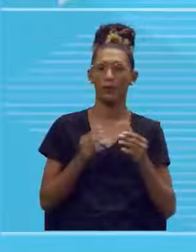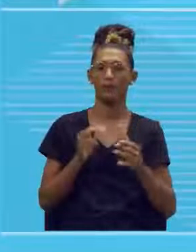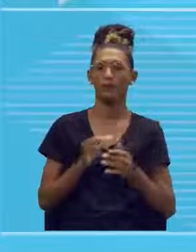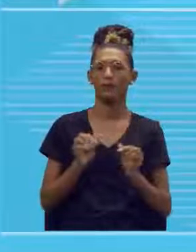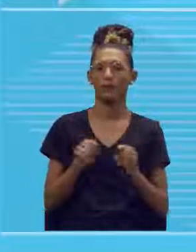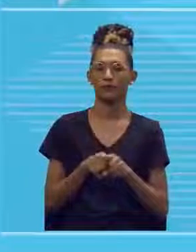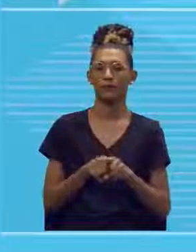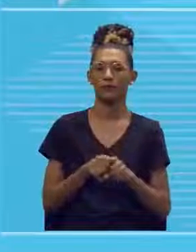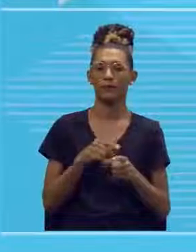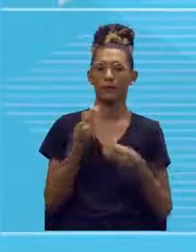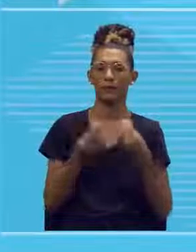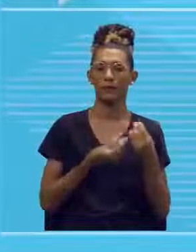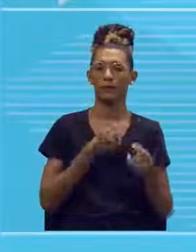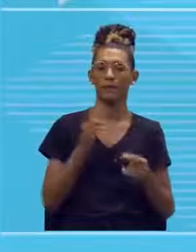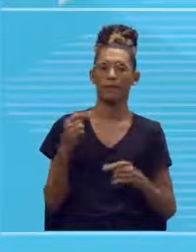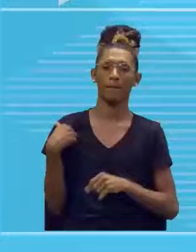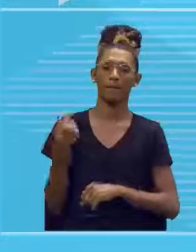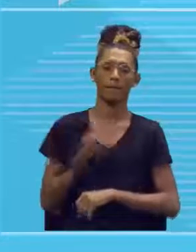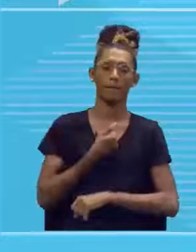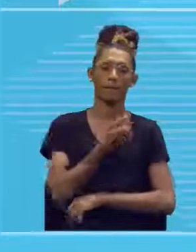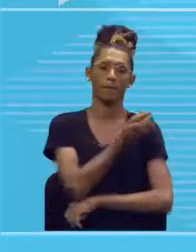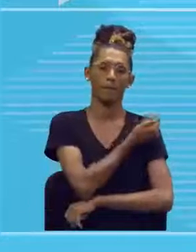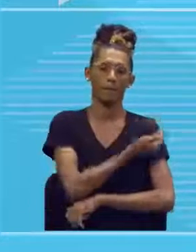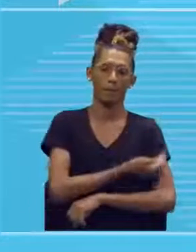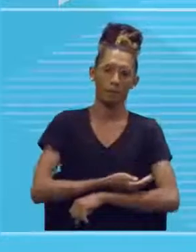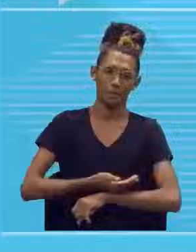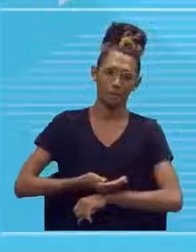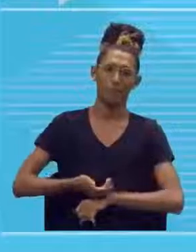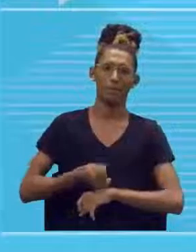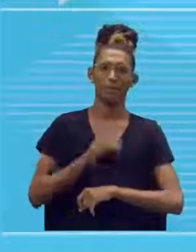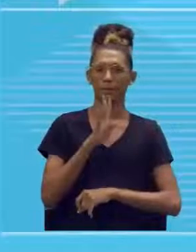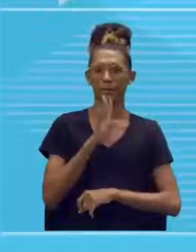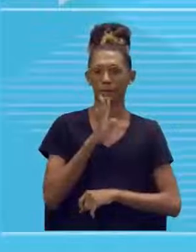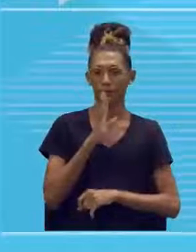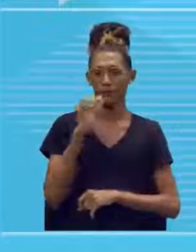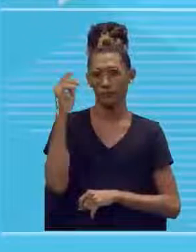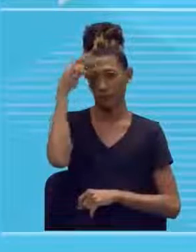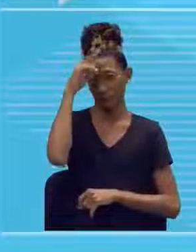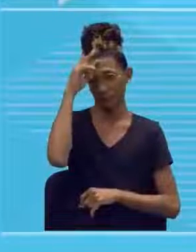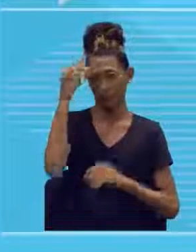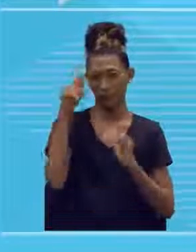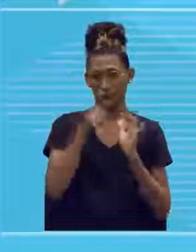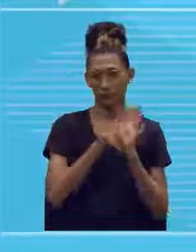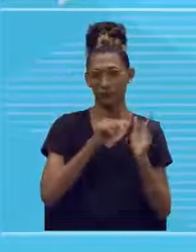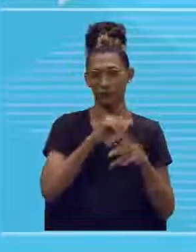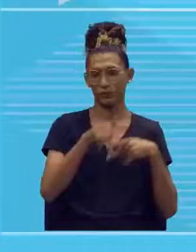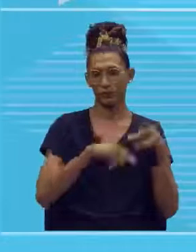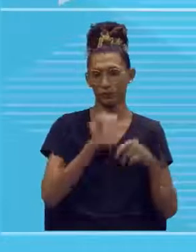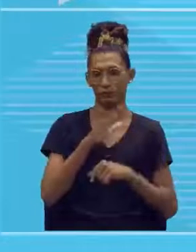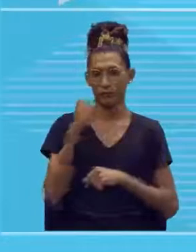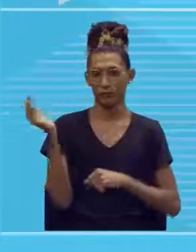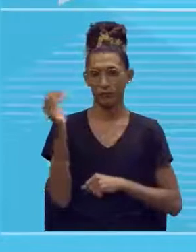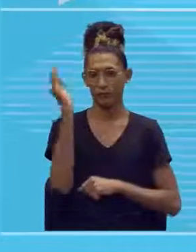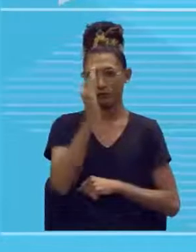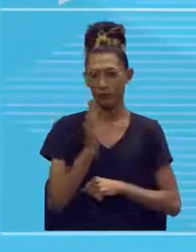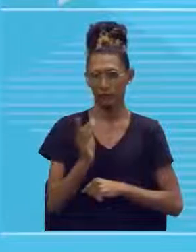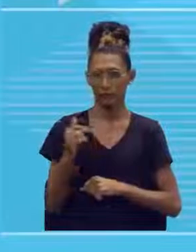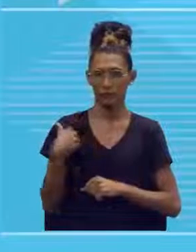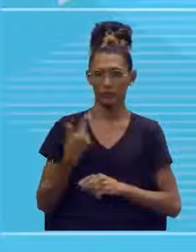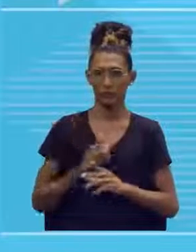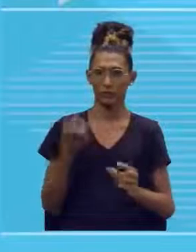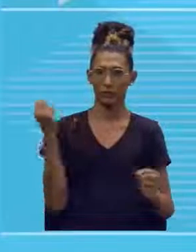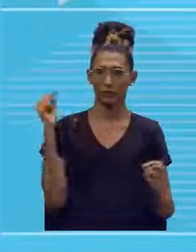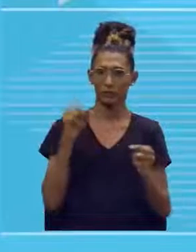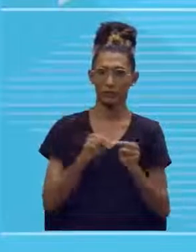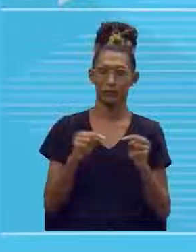somos acostumados a conhecer a história dos povos de fora do Brasil a nossa intenção